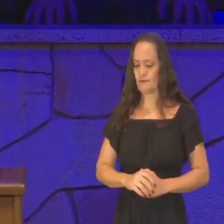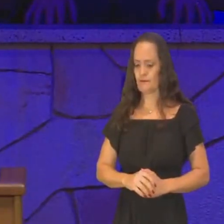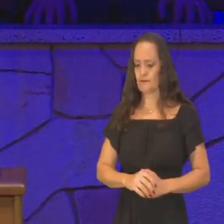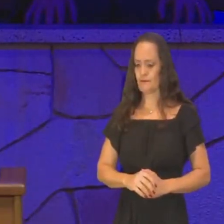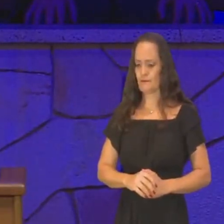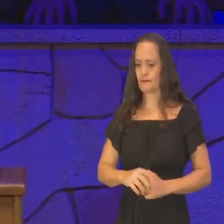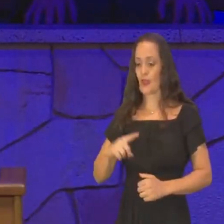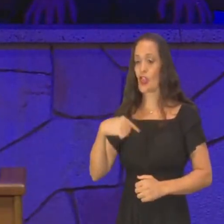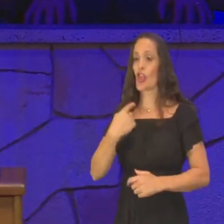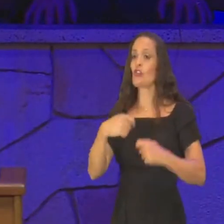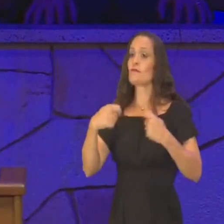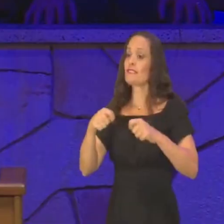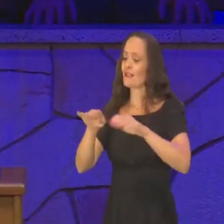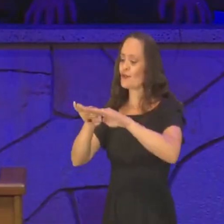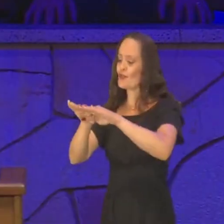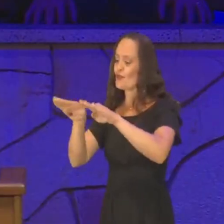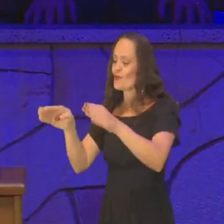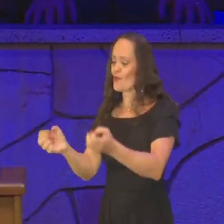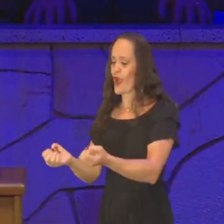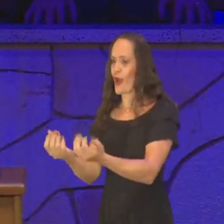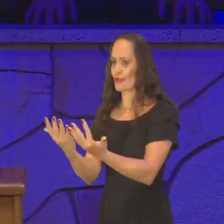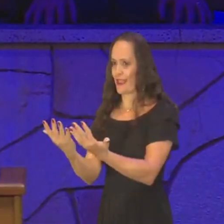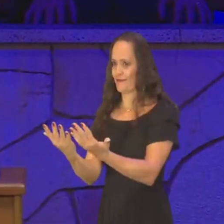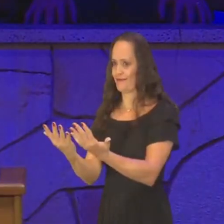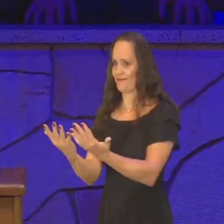precisa ter o altar.